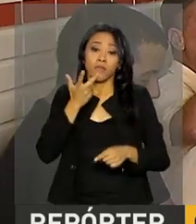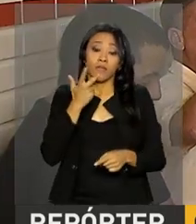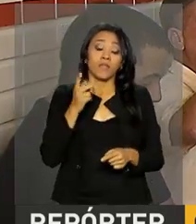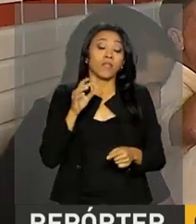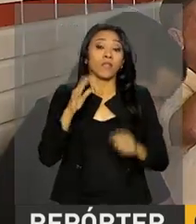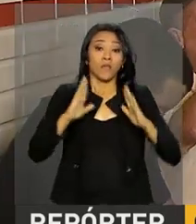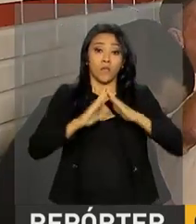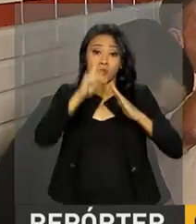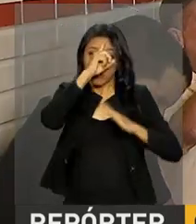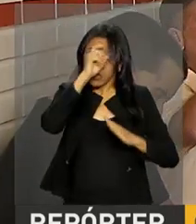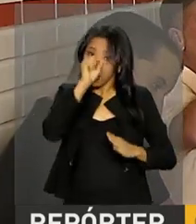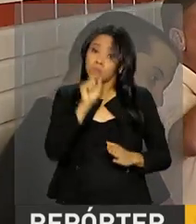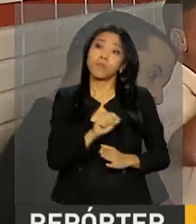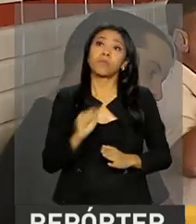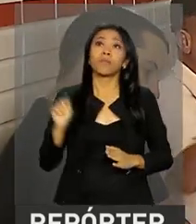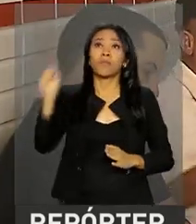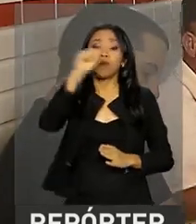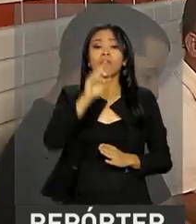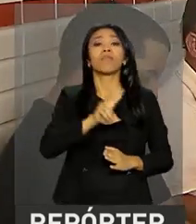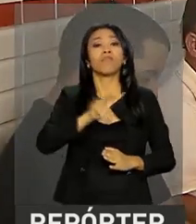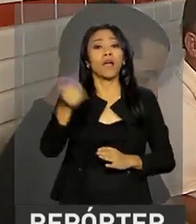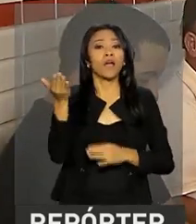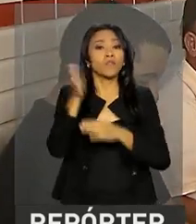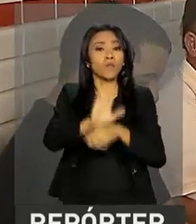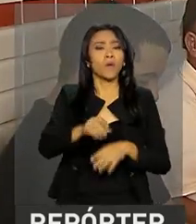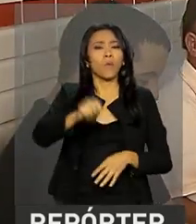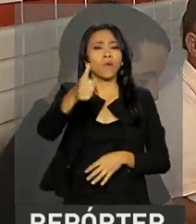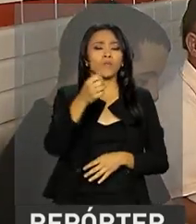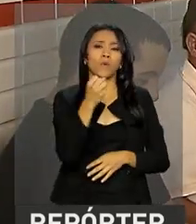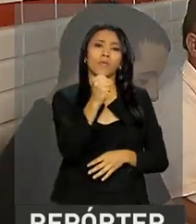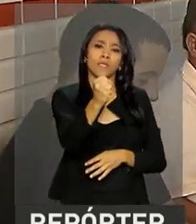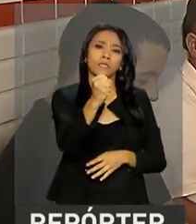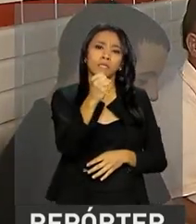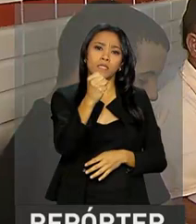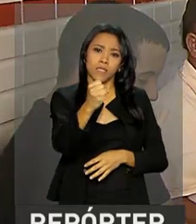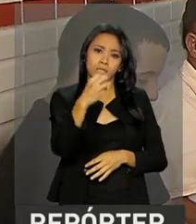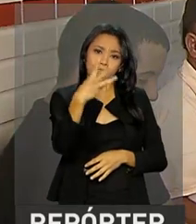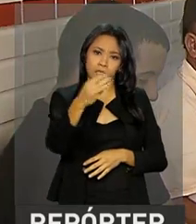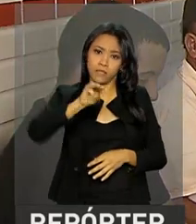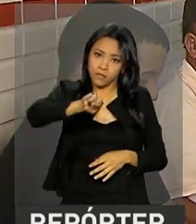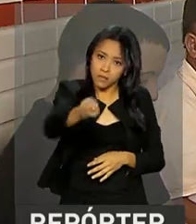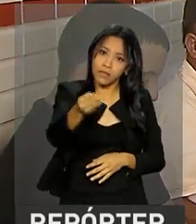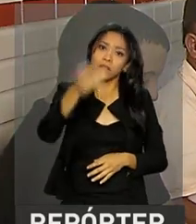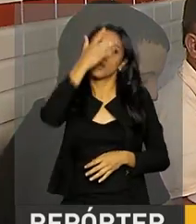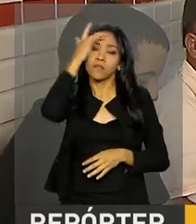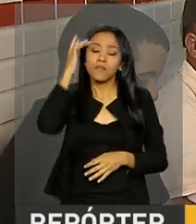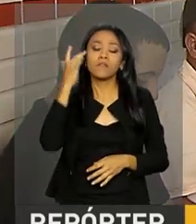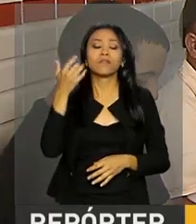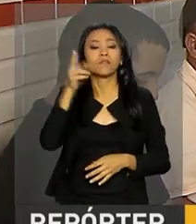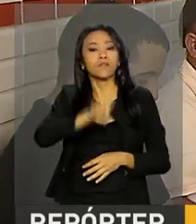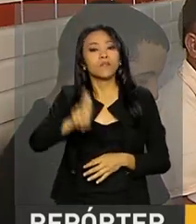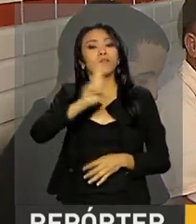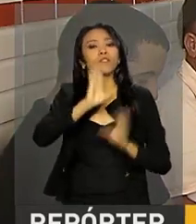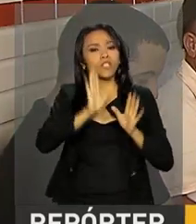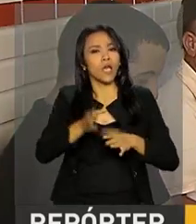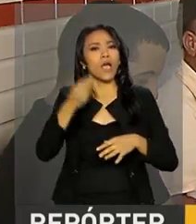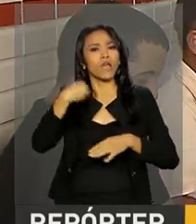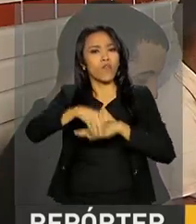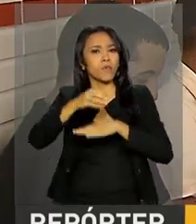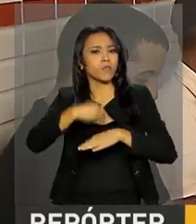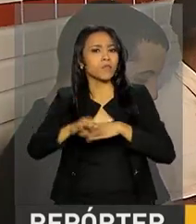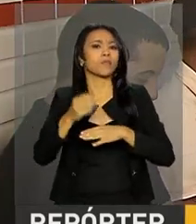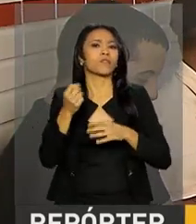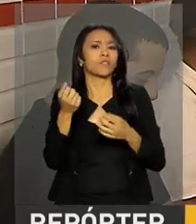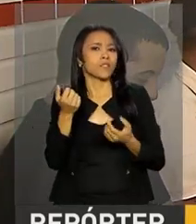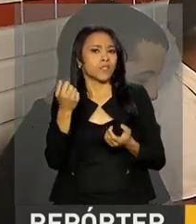do país vai atender quase 83 milhões de pacientes do SUS, que já podem acessar as informações sobre